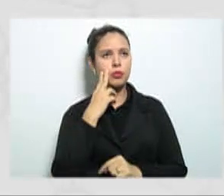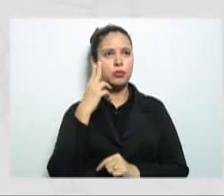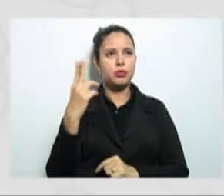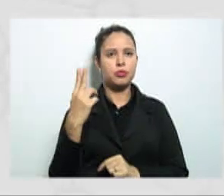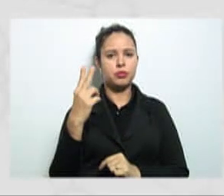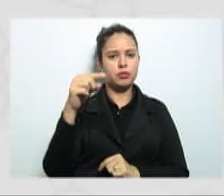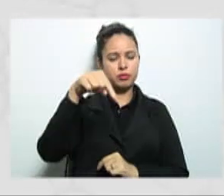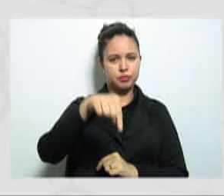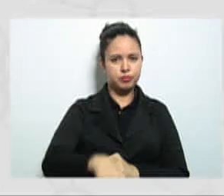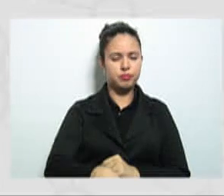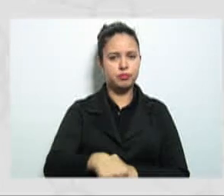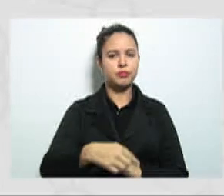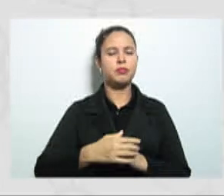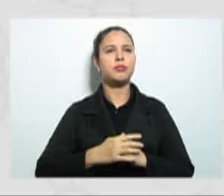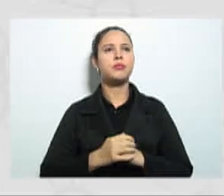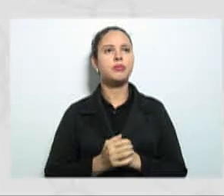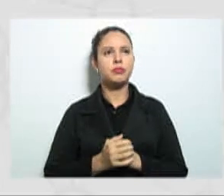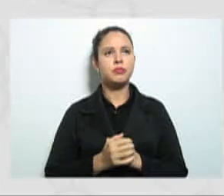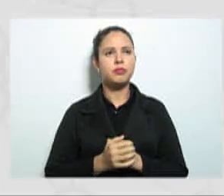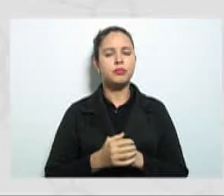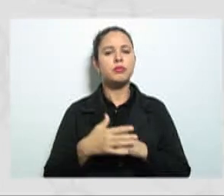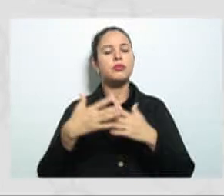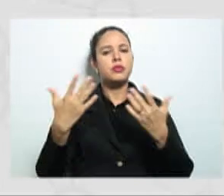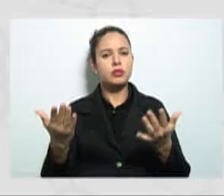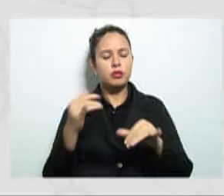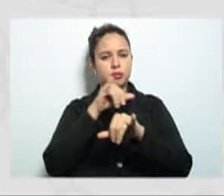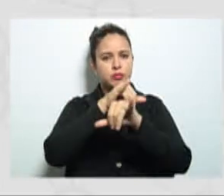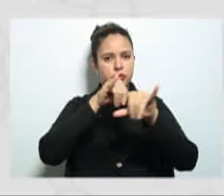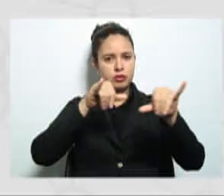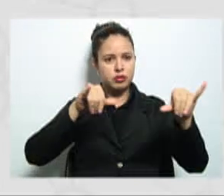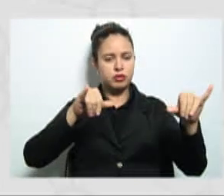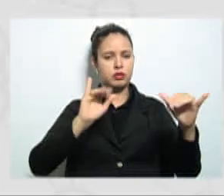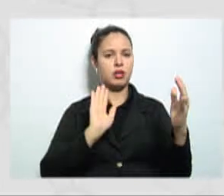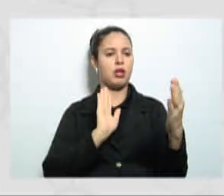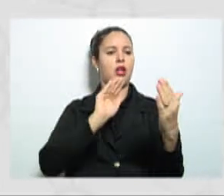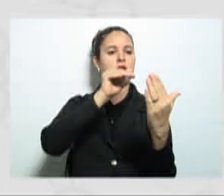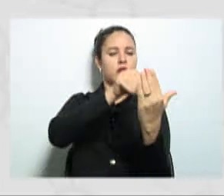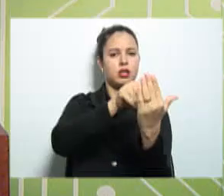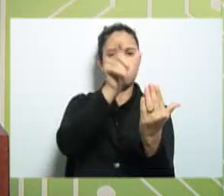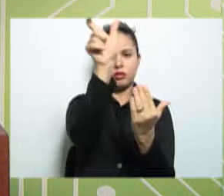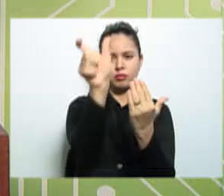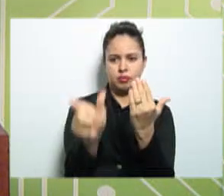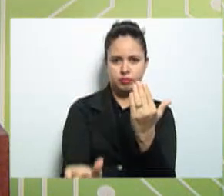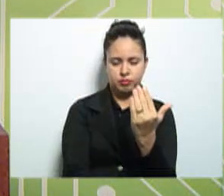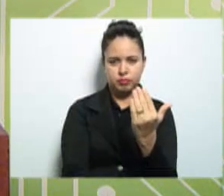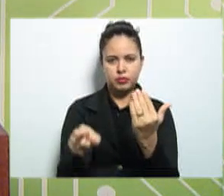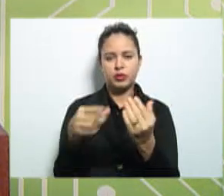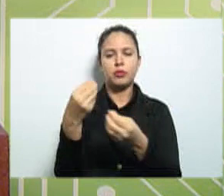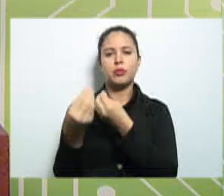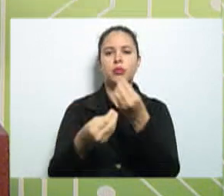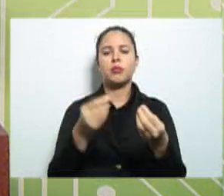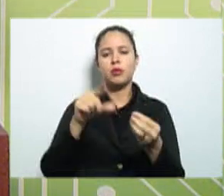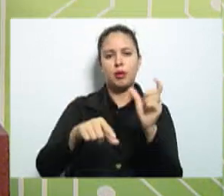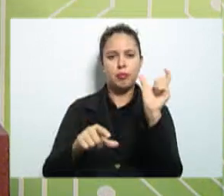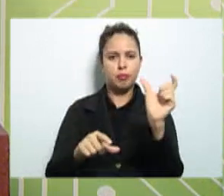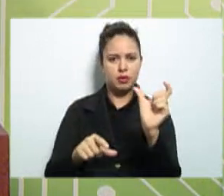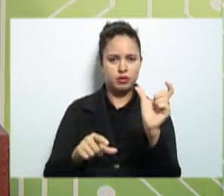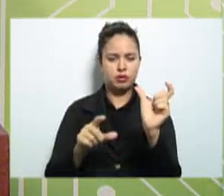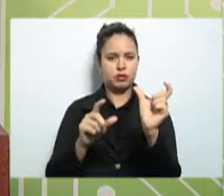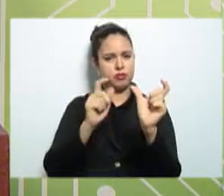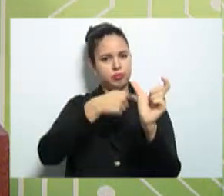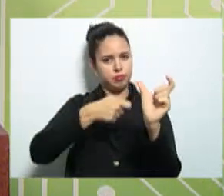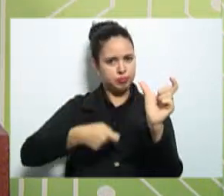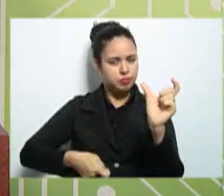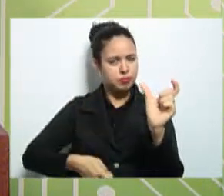neste local. Então, a mensagem vai chegar até o meu receptor através da palavra